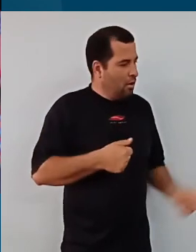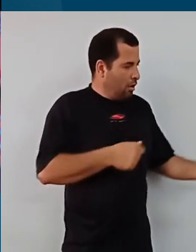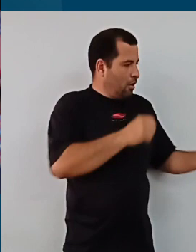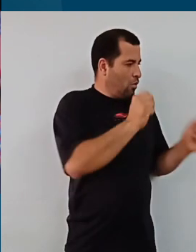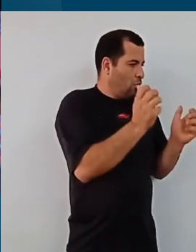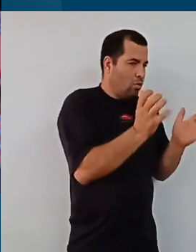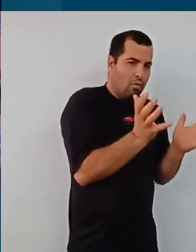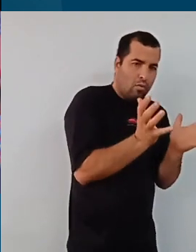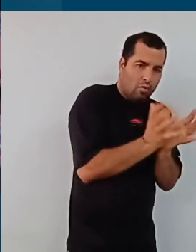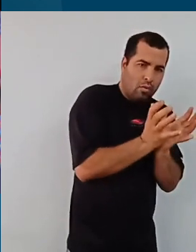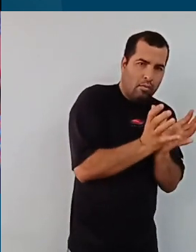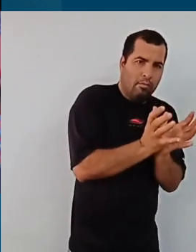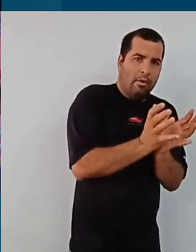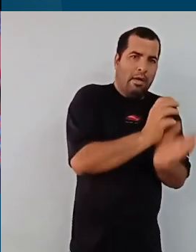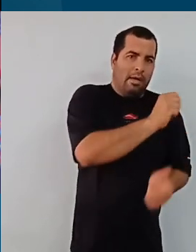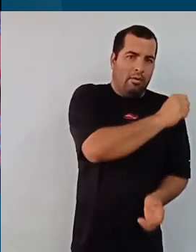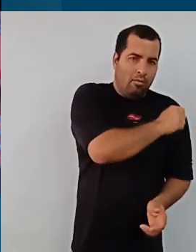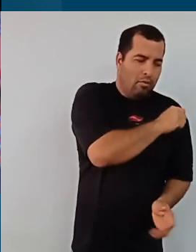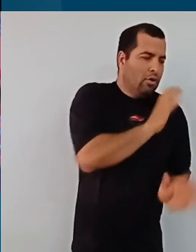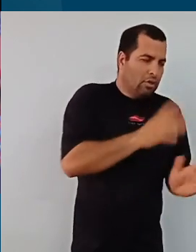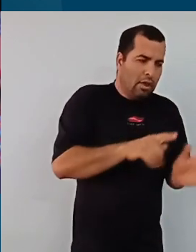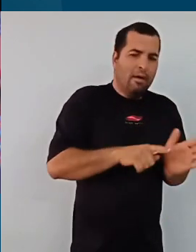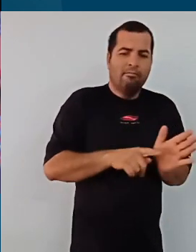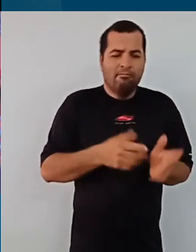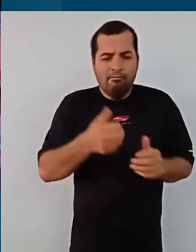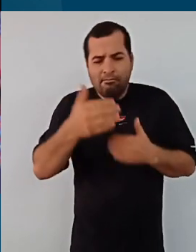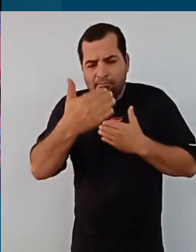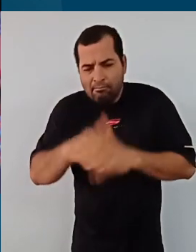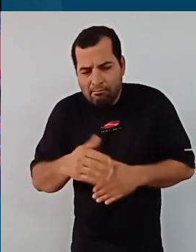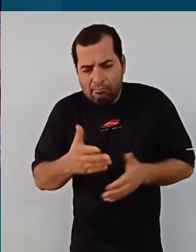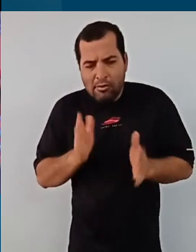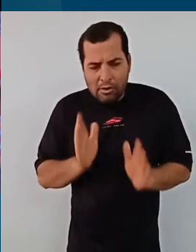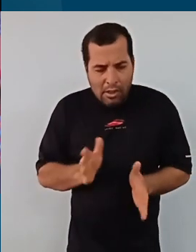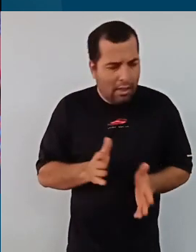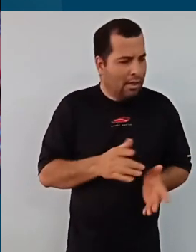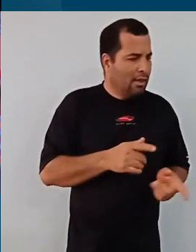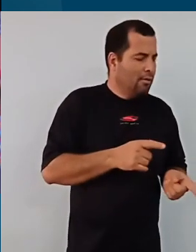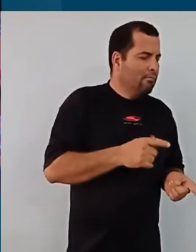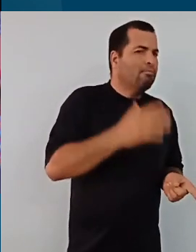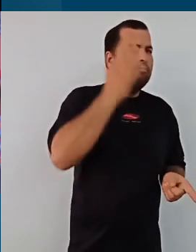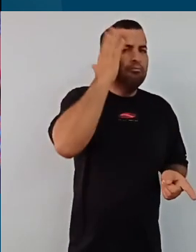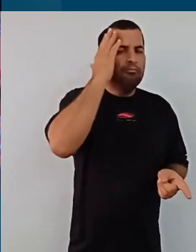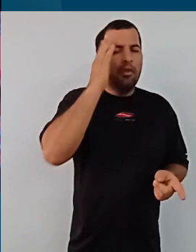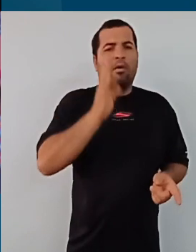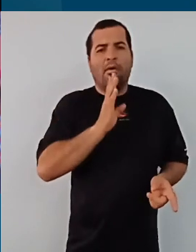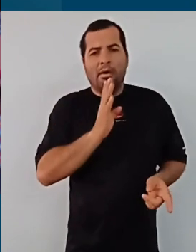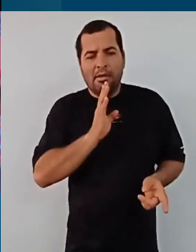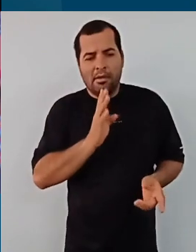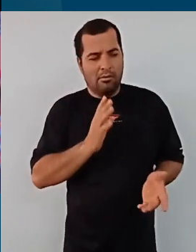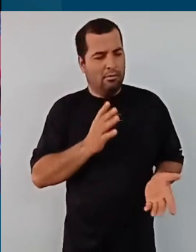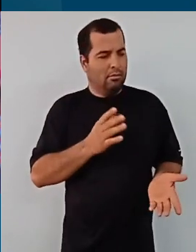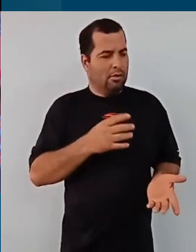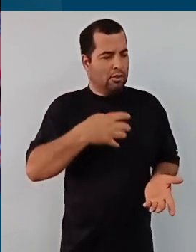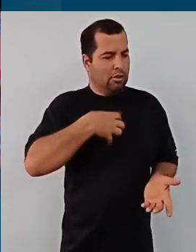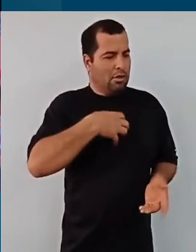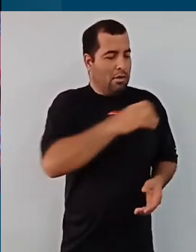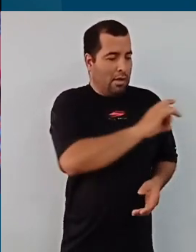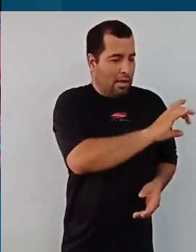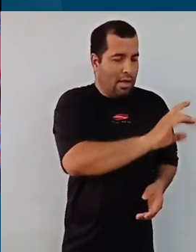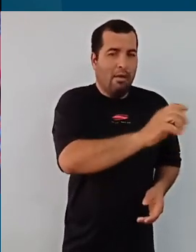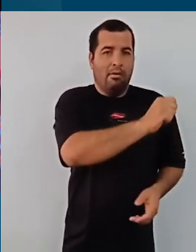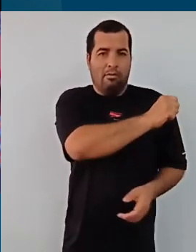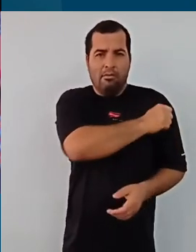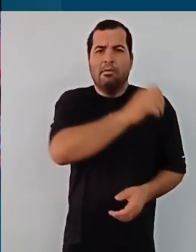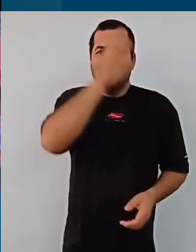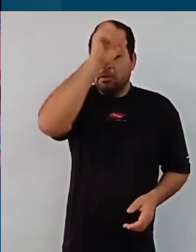de alunos, eu fiz uma avaliação desses alunos, eu, né, consigo ter, né, um mapeamento do que é que eles têm